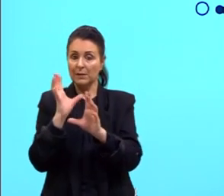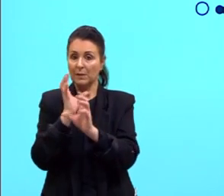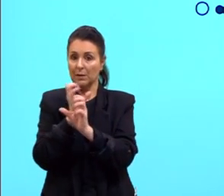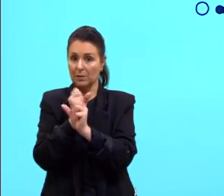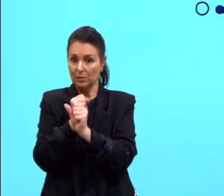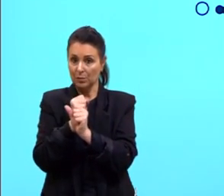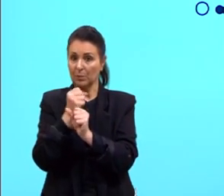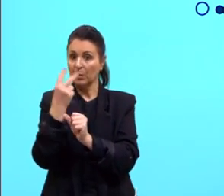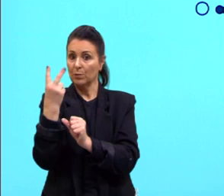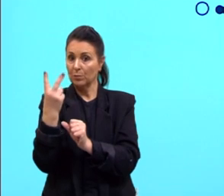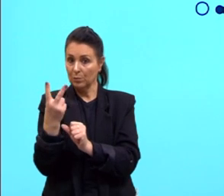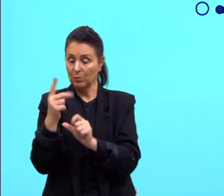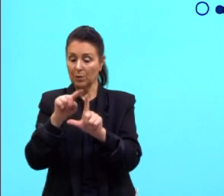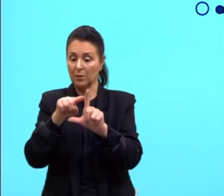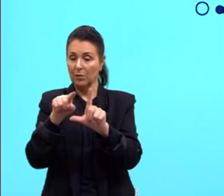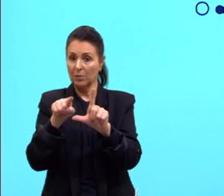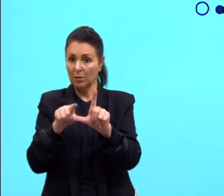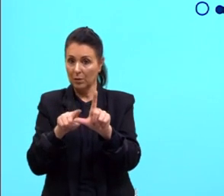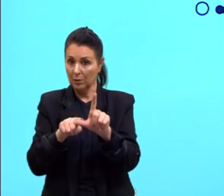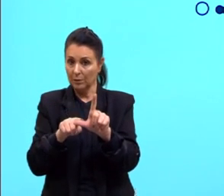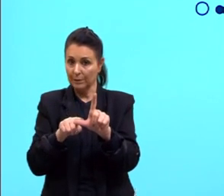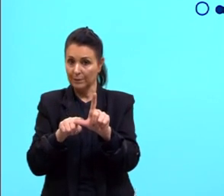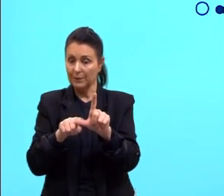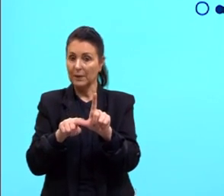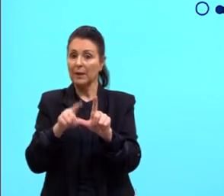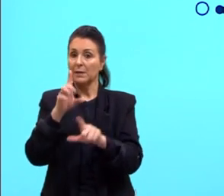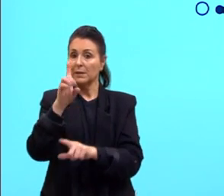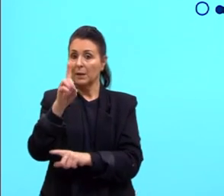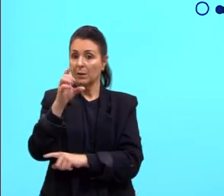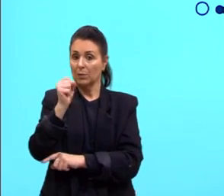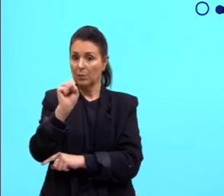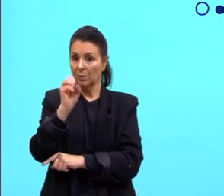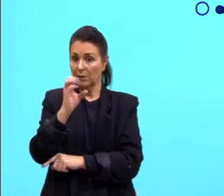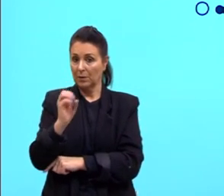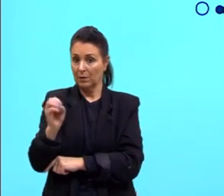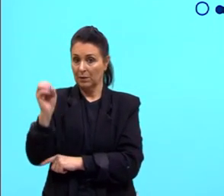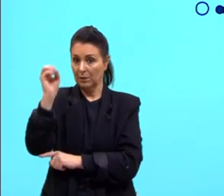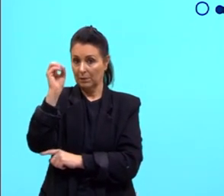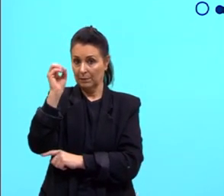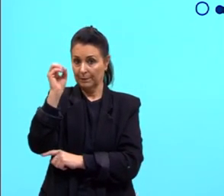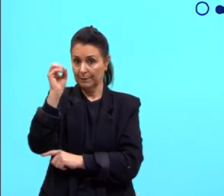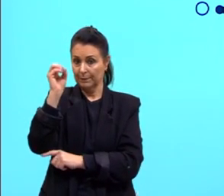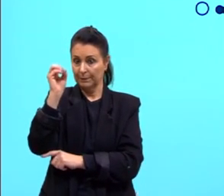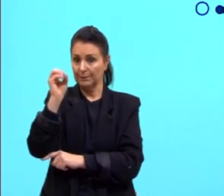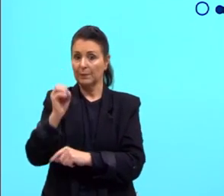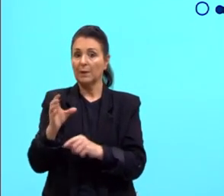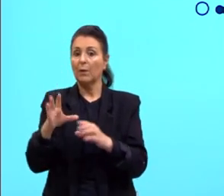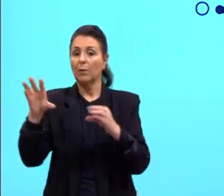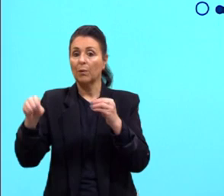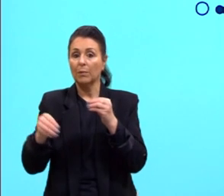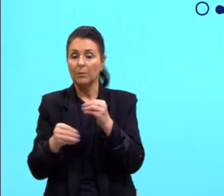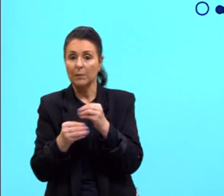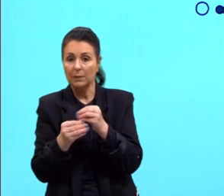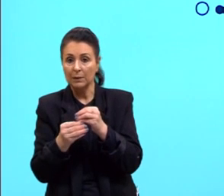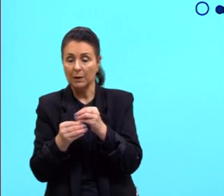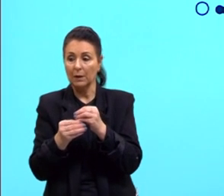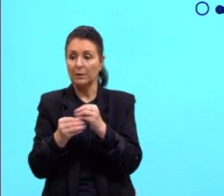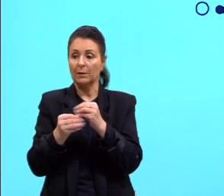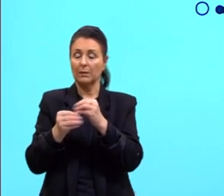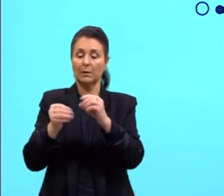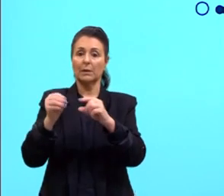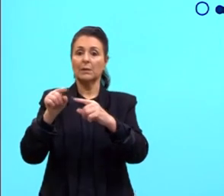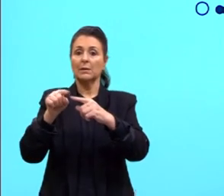soma entre estes dois ângulos resulta em 180 graus tá então complementares a